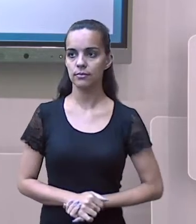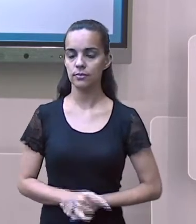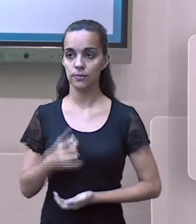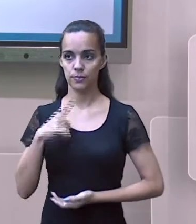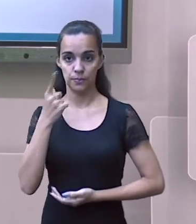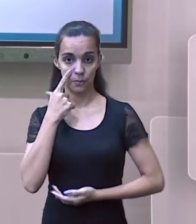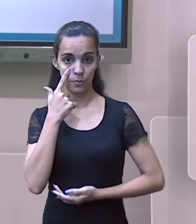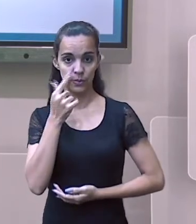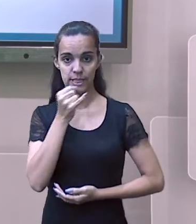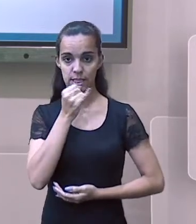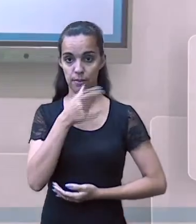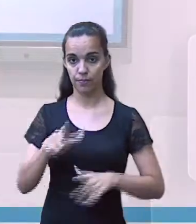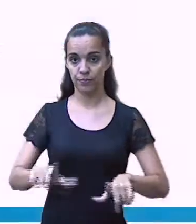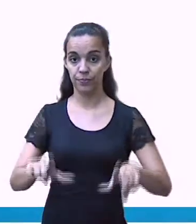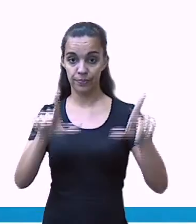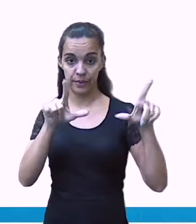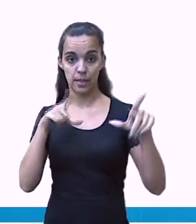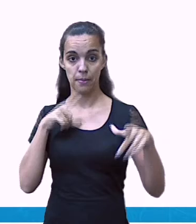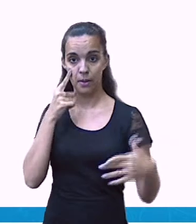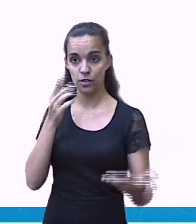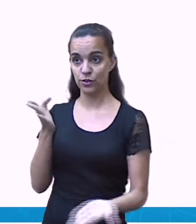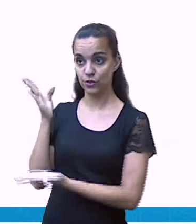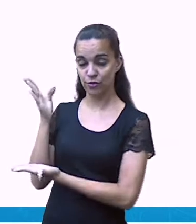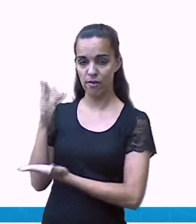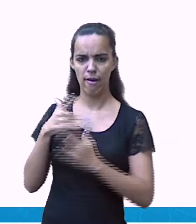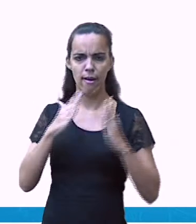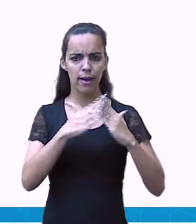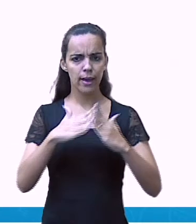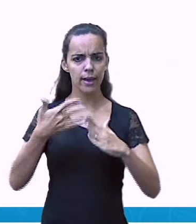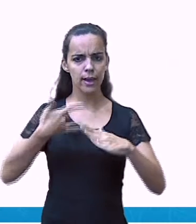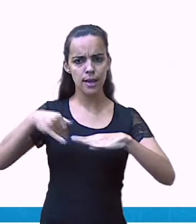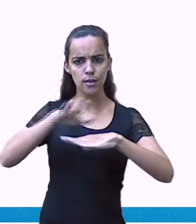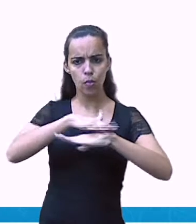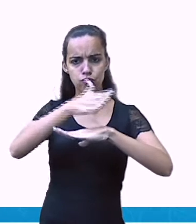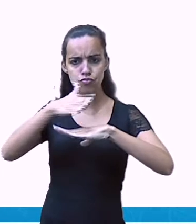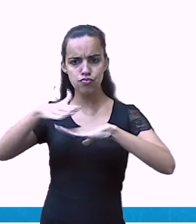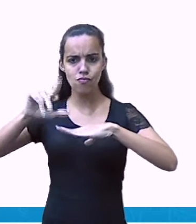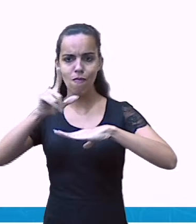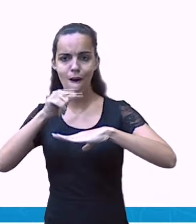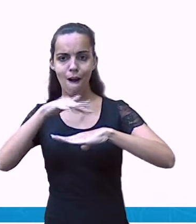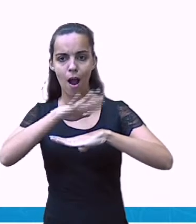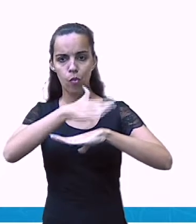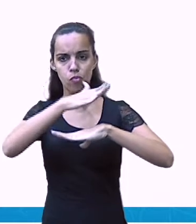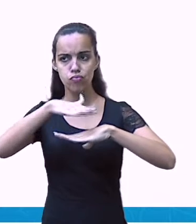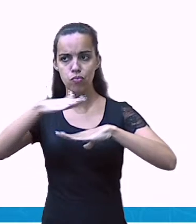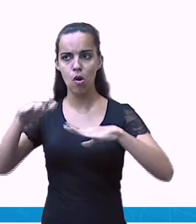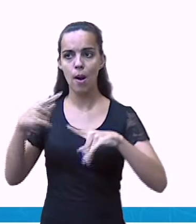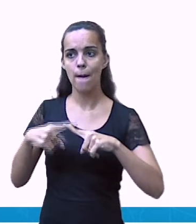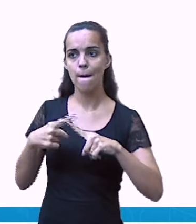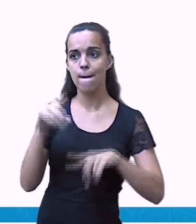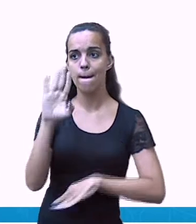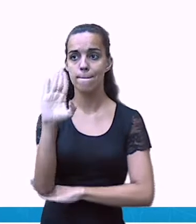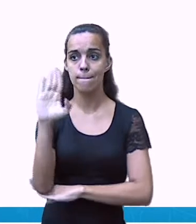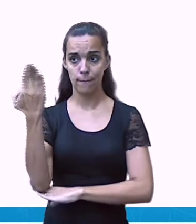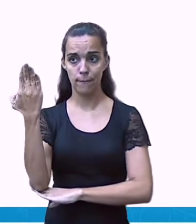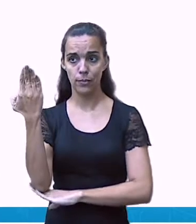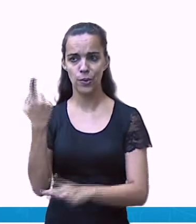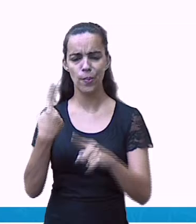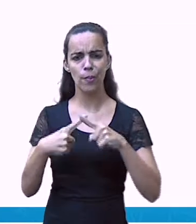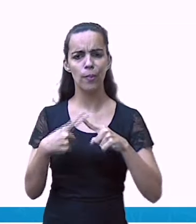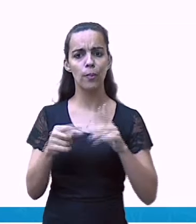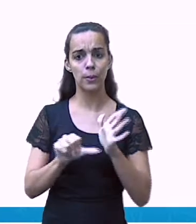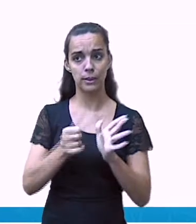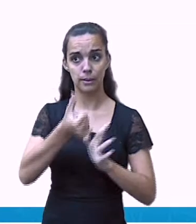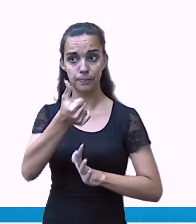nós podemos perceber que são diferentes moradias, diferentes características. Aqui na nossa primeira imagem,